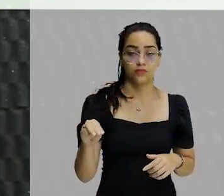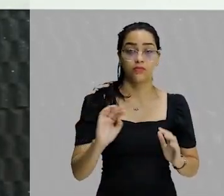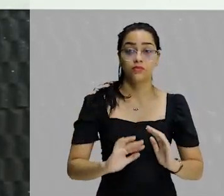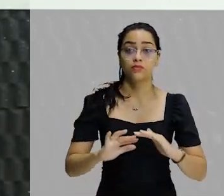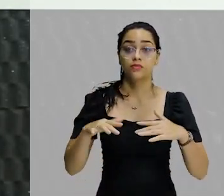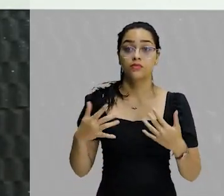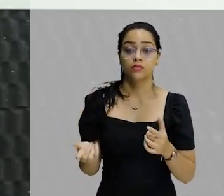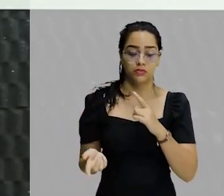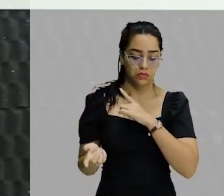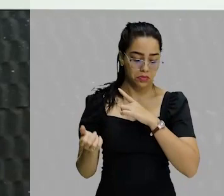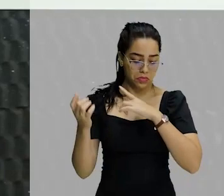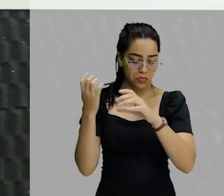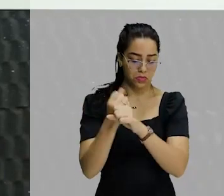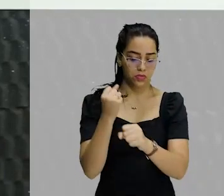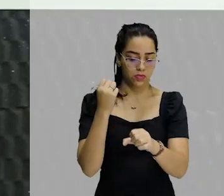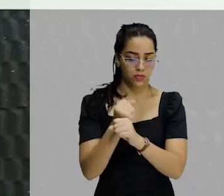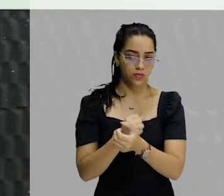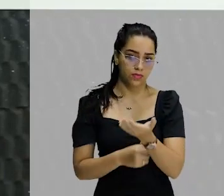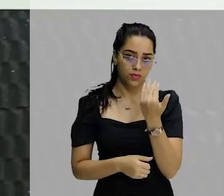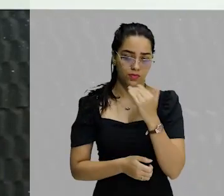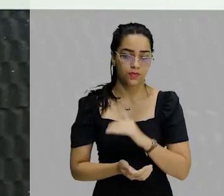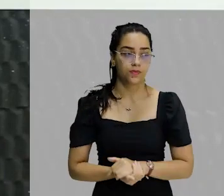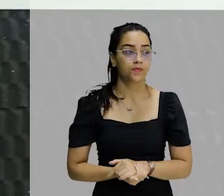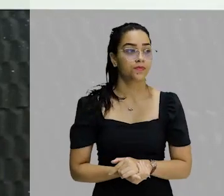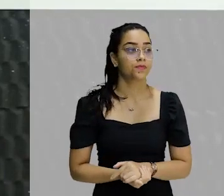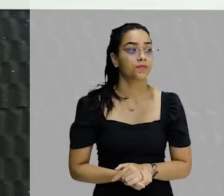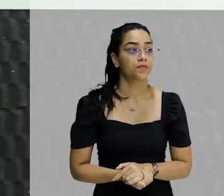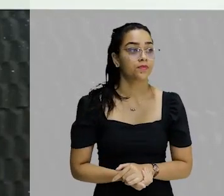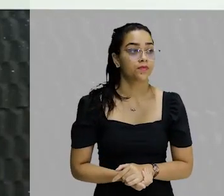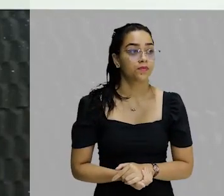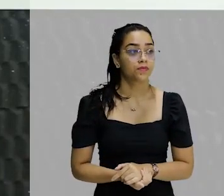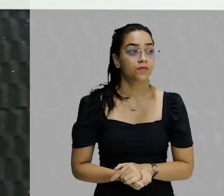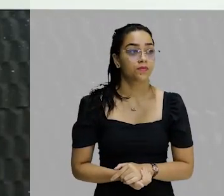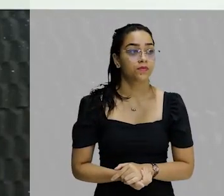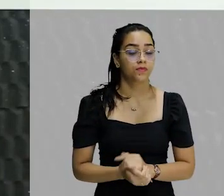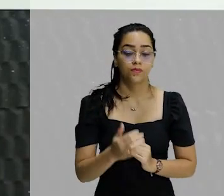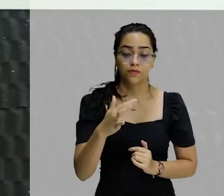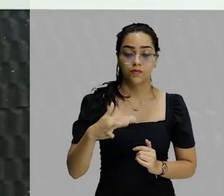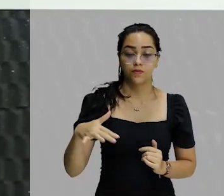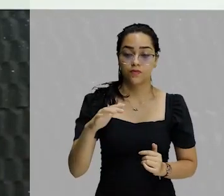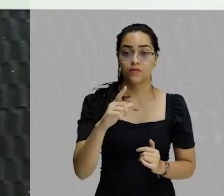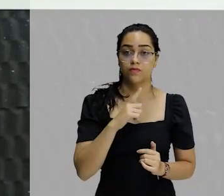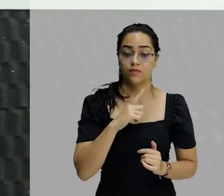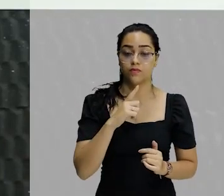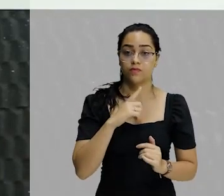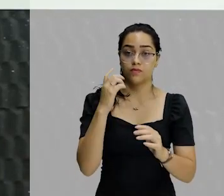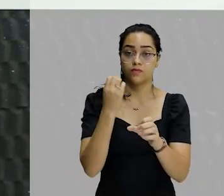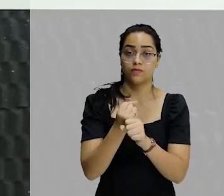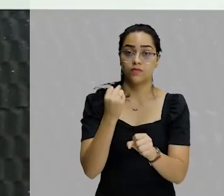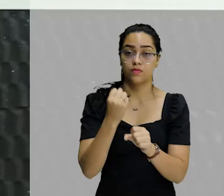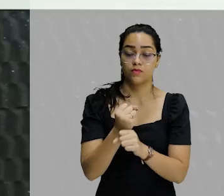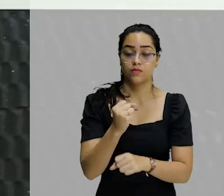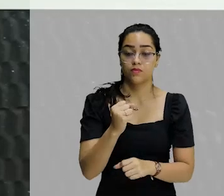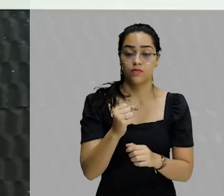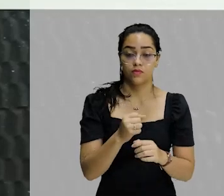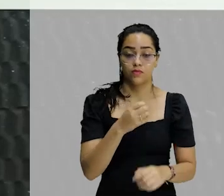é a fórmula para calcular a área? Vamos calcular primeiro a área. A área de uma esfera é calculada pela